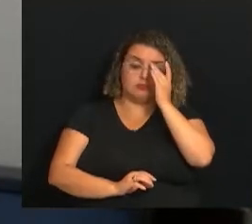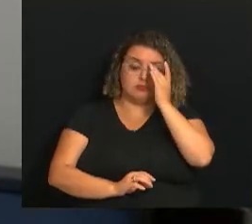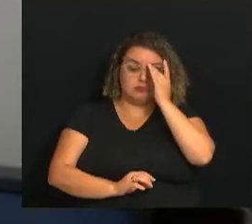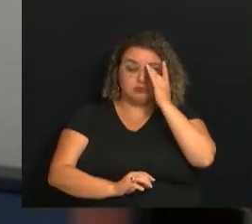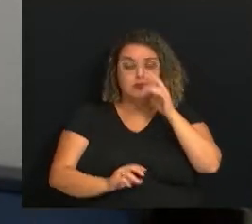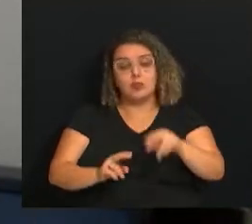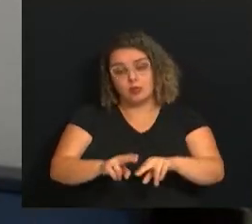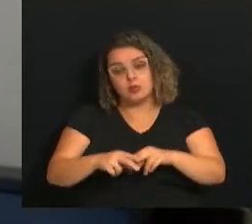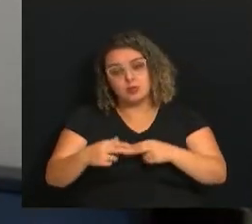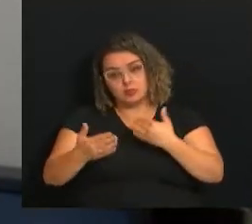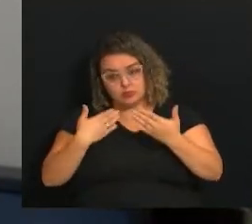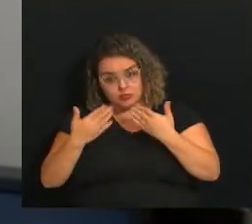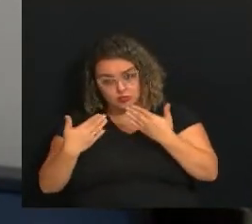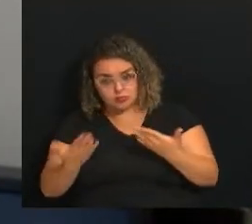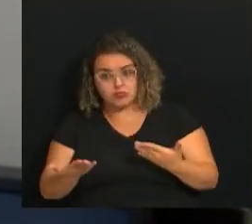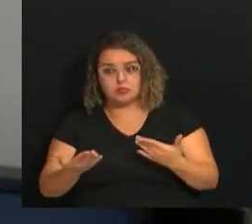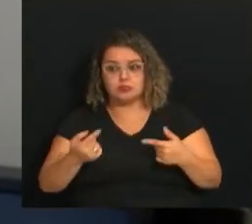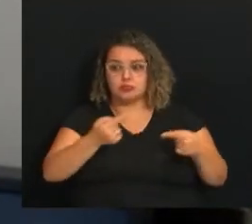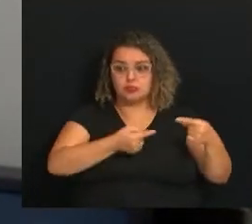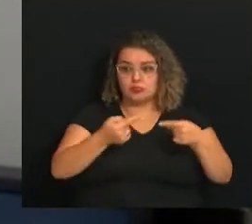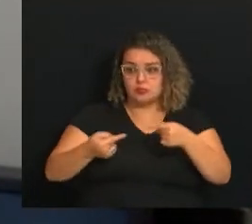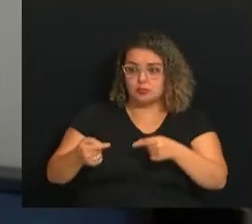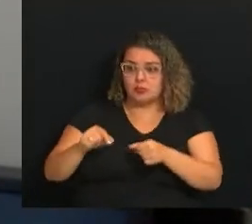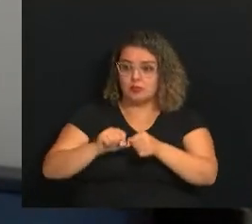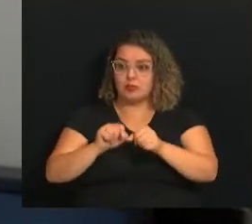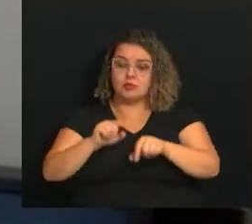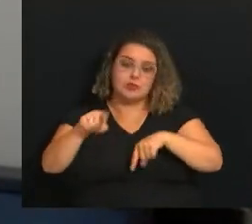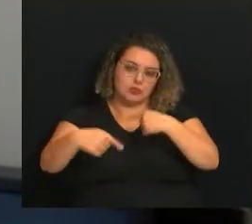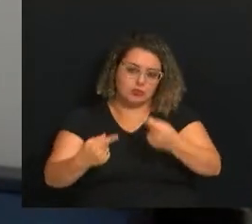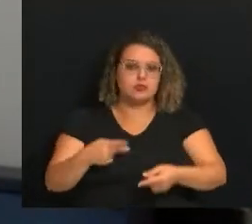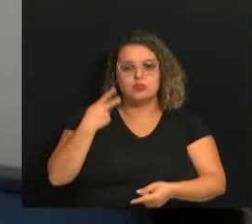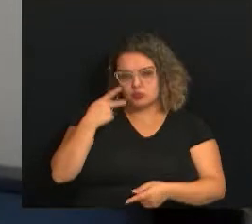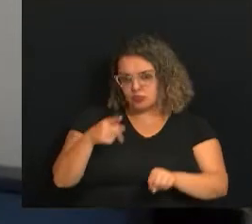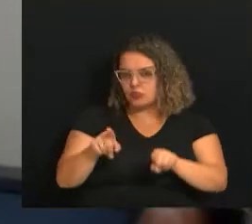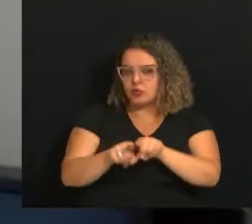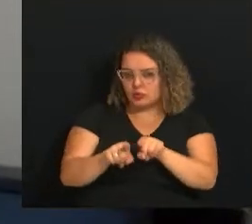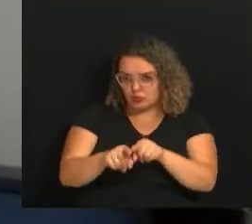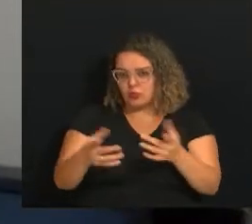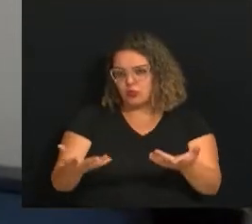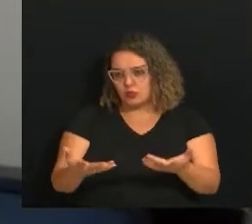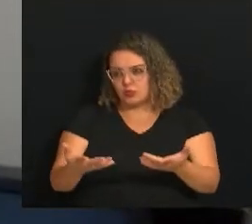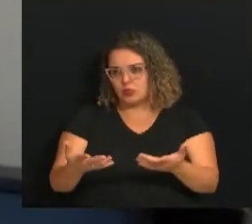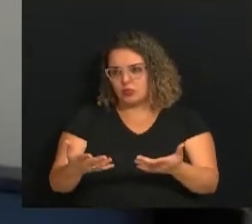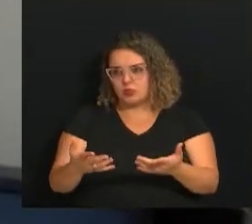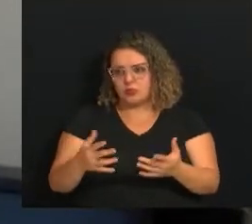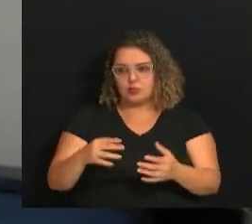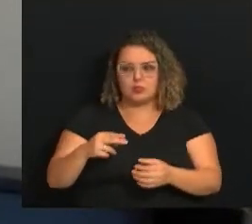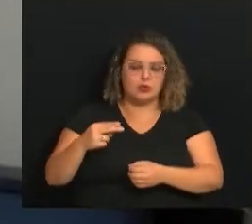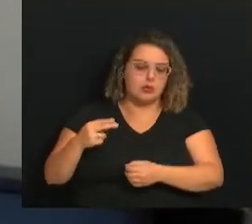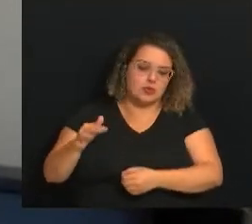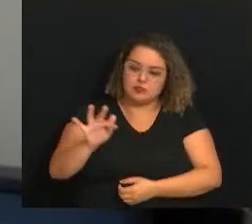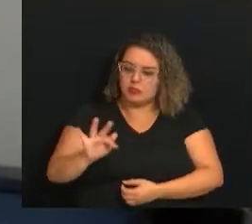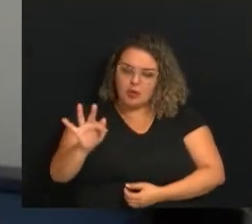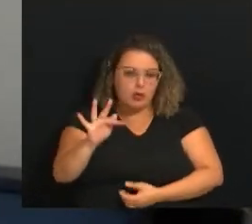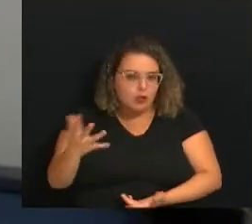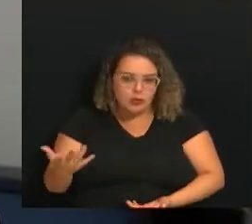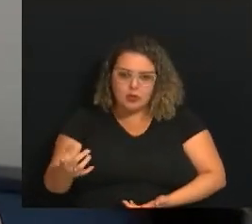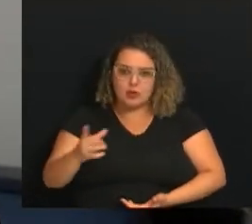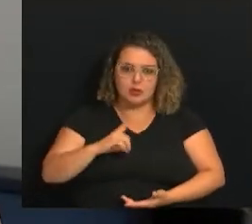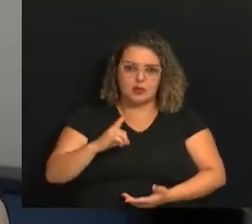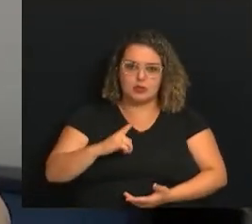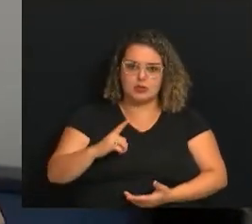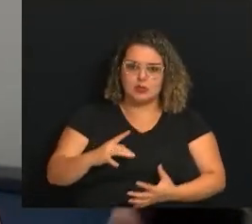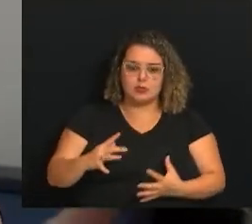Começamos hoje e vou fazer com os outros vereadores e também envolvendo as universidades, né? Nós temos assim a produção